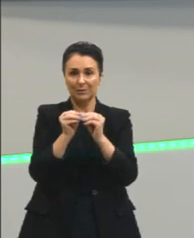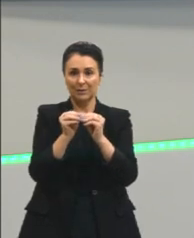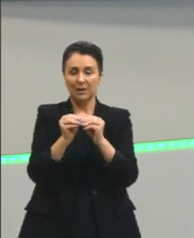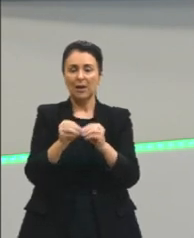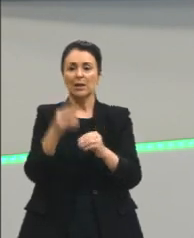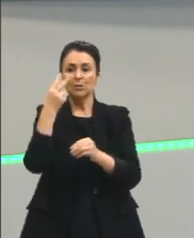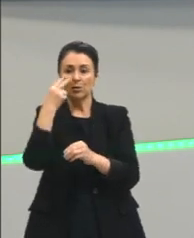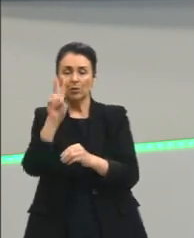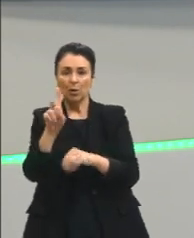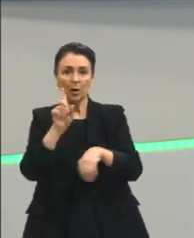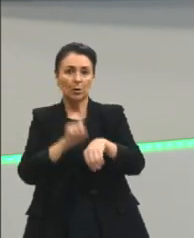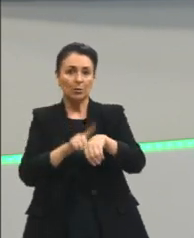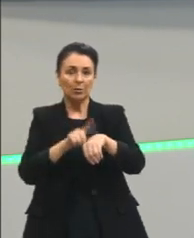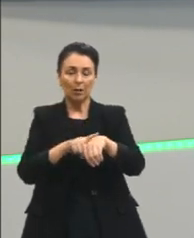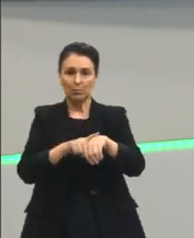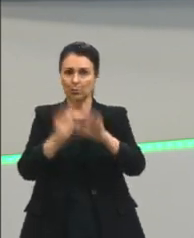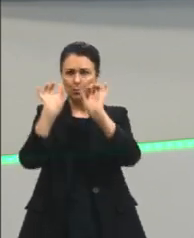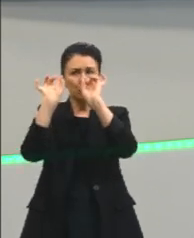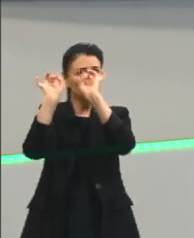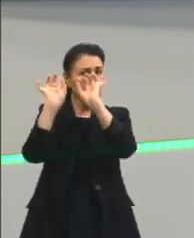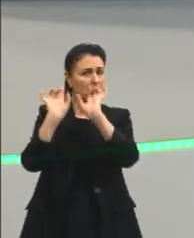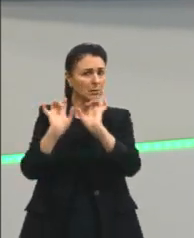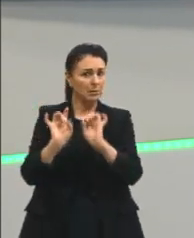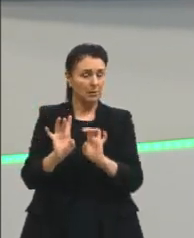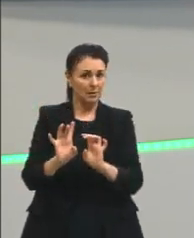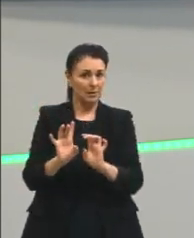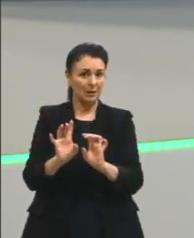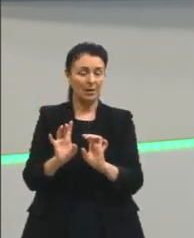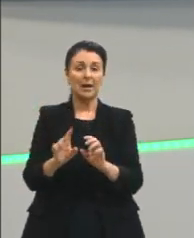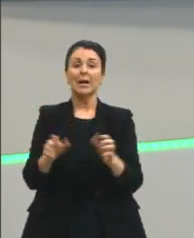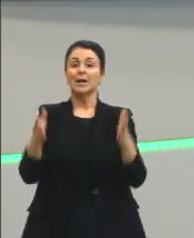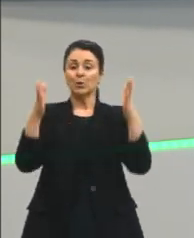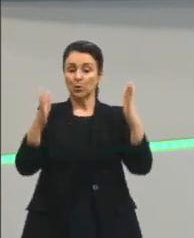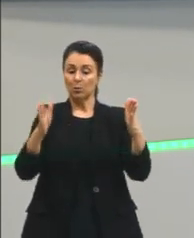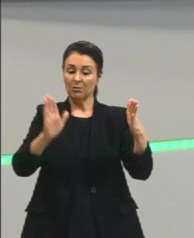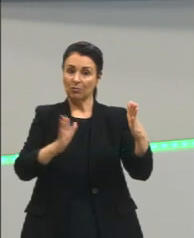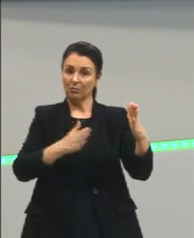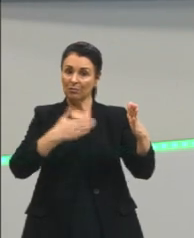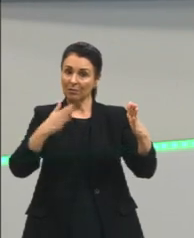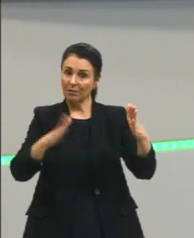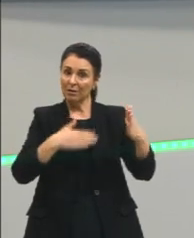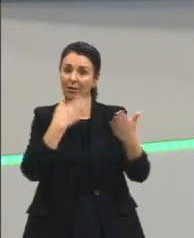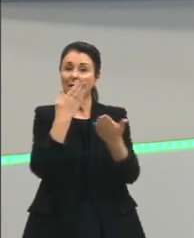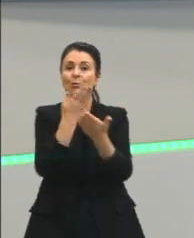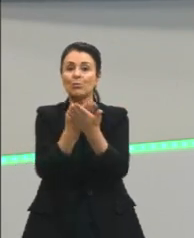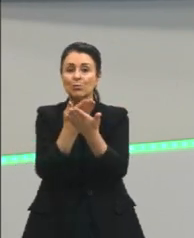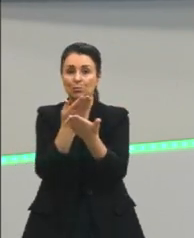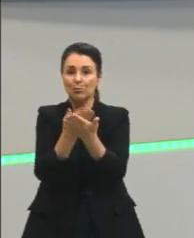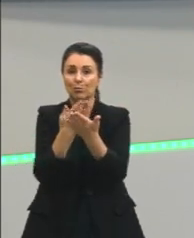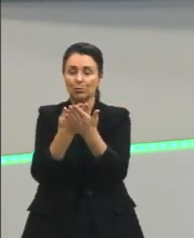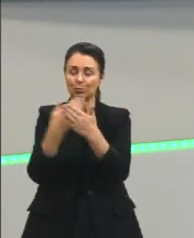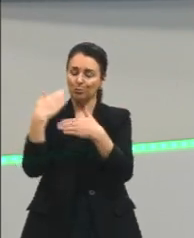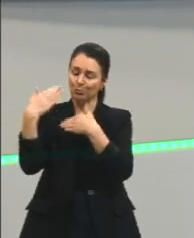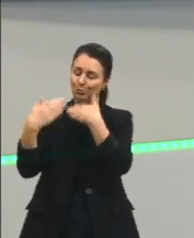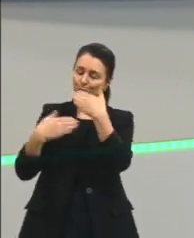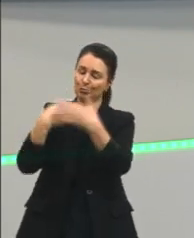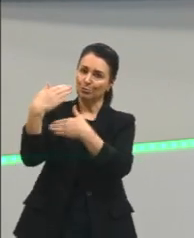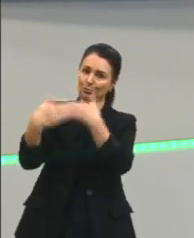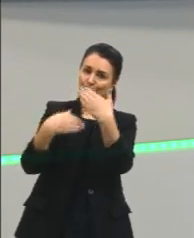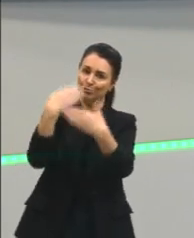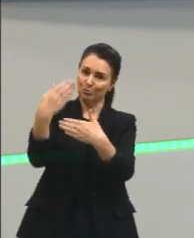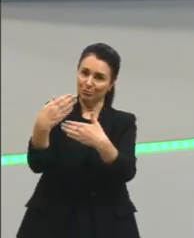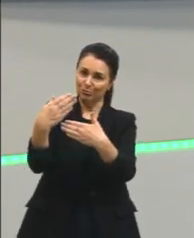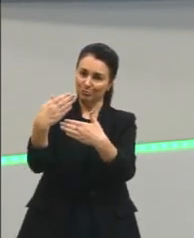de um tempo específico e diacronia e aqueles tudo que a gente vai fazer ao longo de um